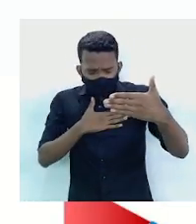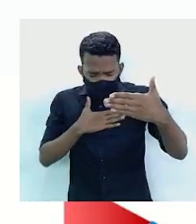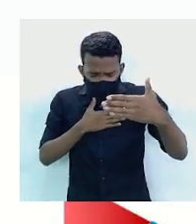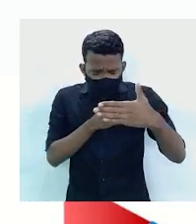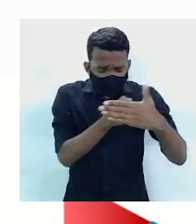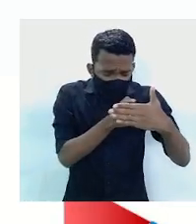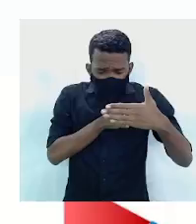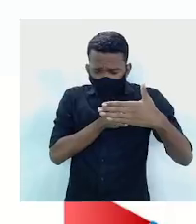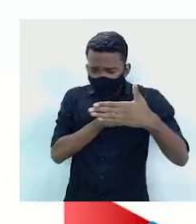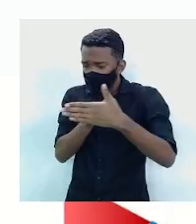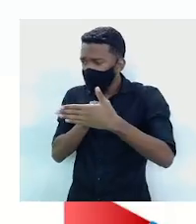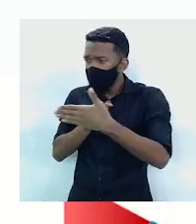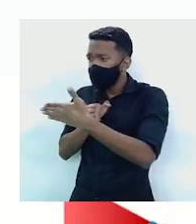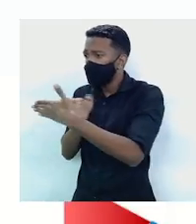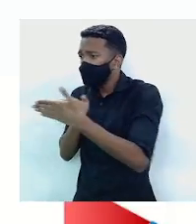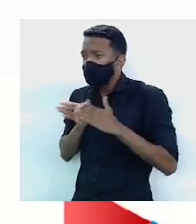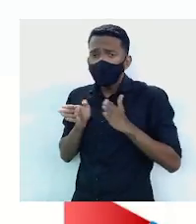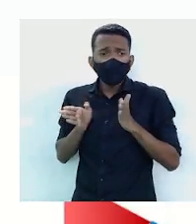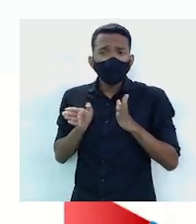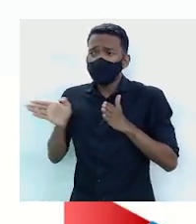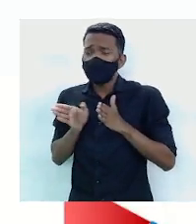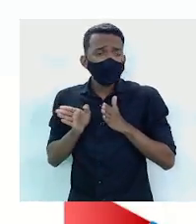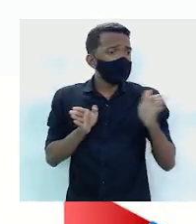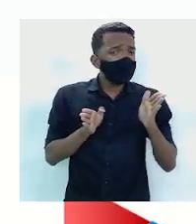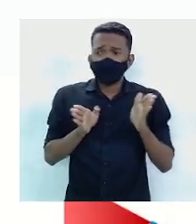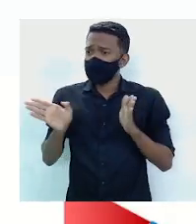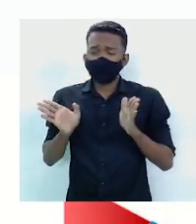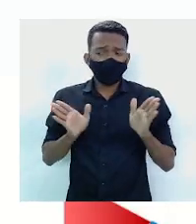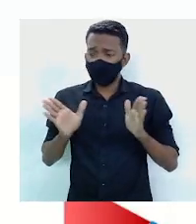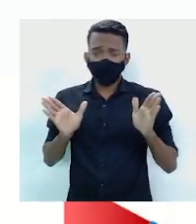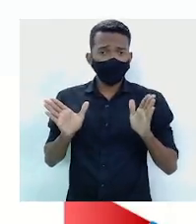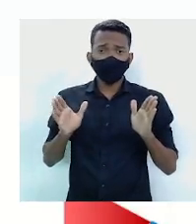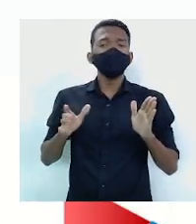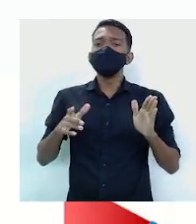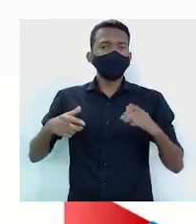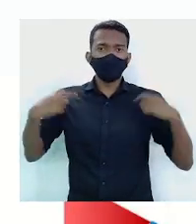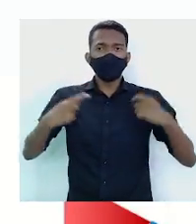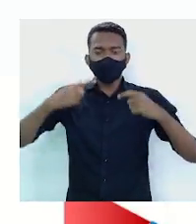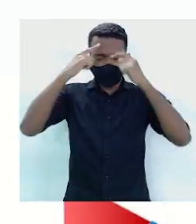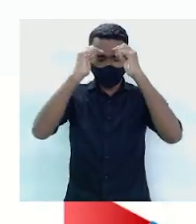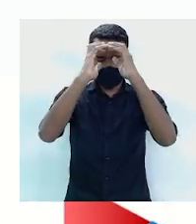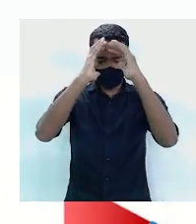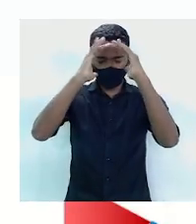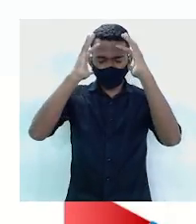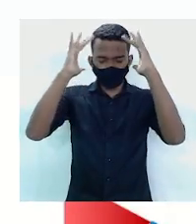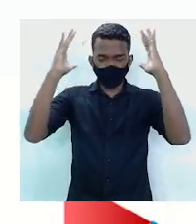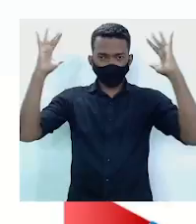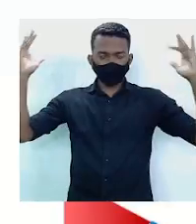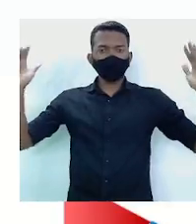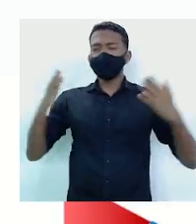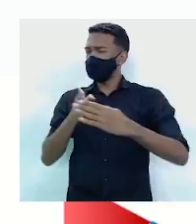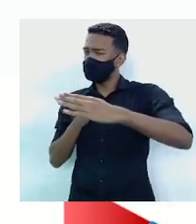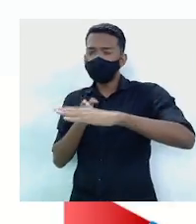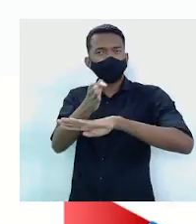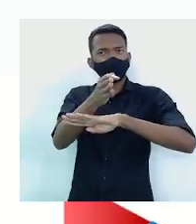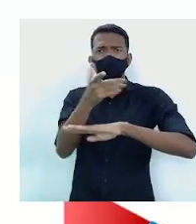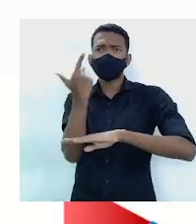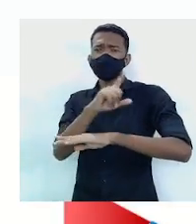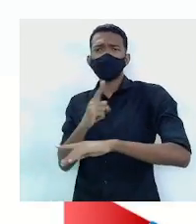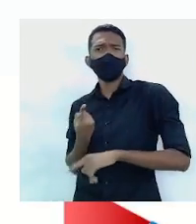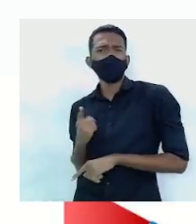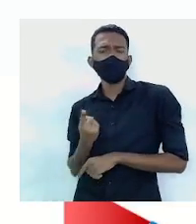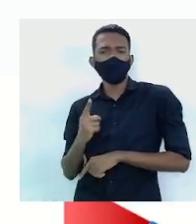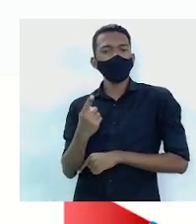mesmo. Você deve ir tão longe quanto sua mente permitir. O que você mais